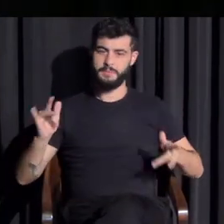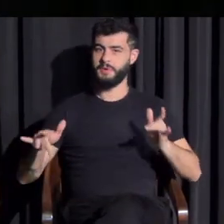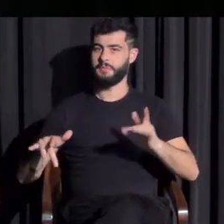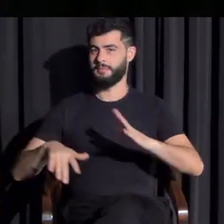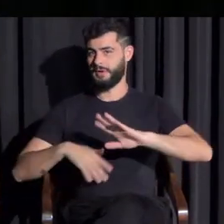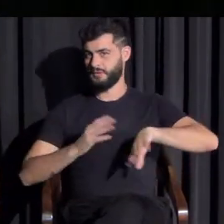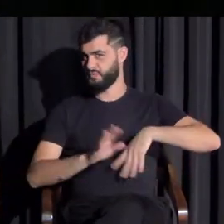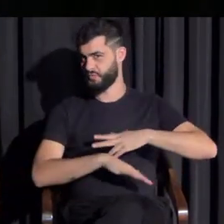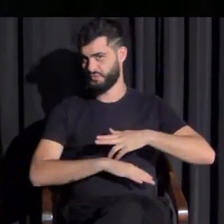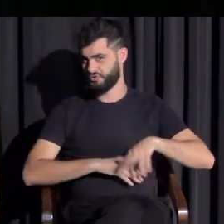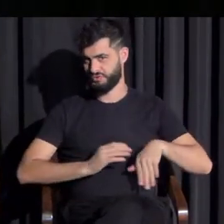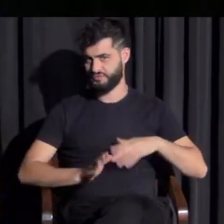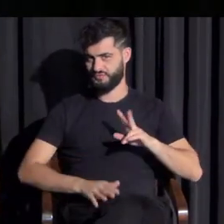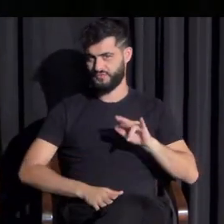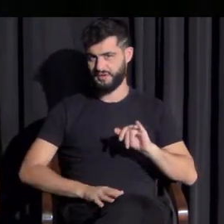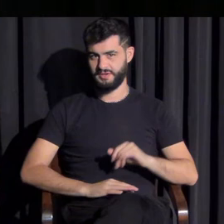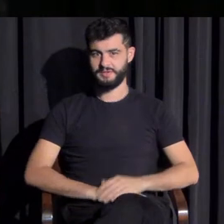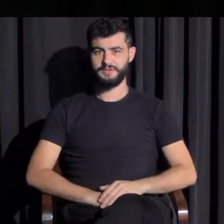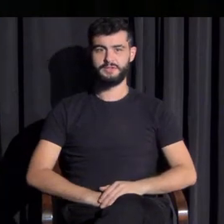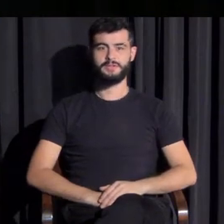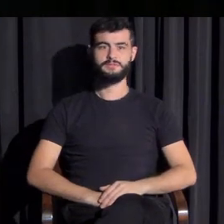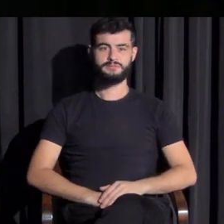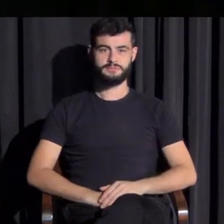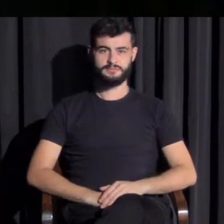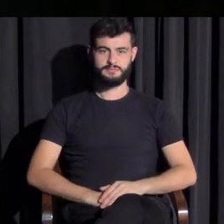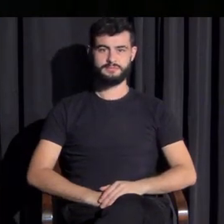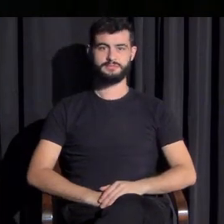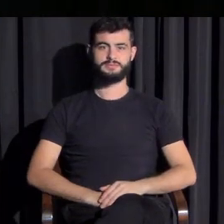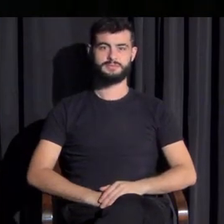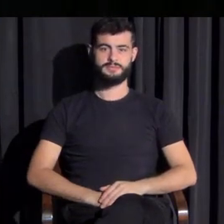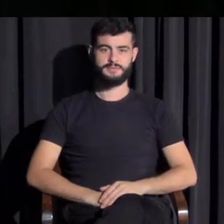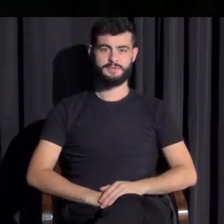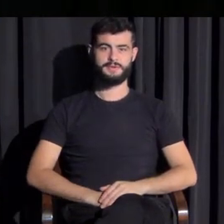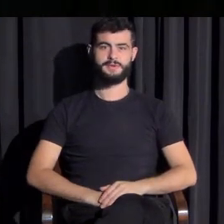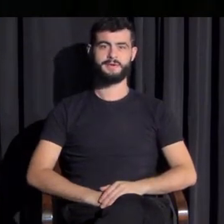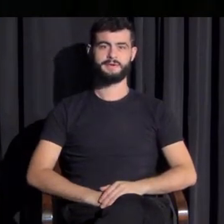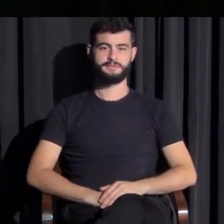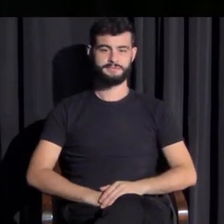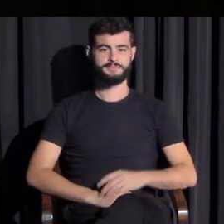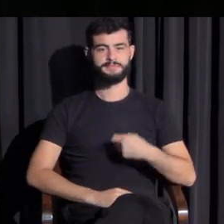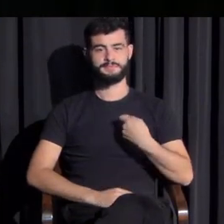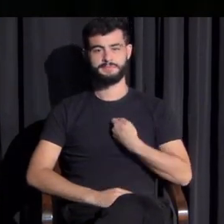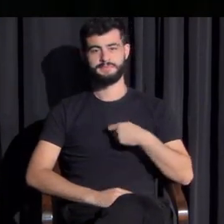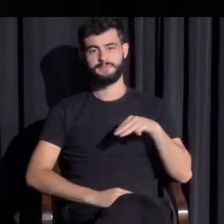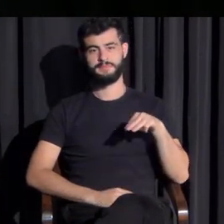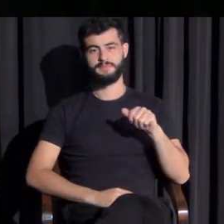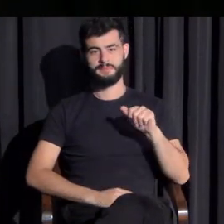Bom, eu sou Márcia, sou branca, mas nem tanto.